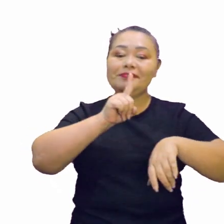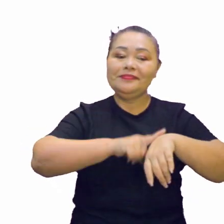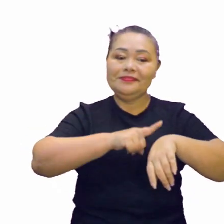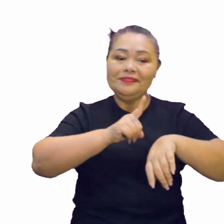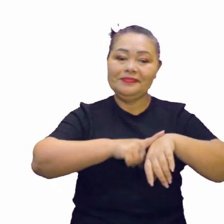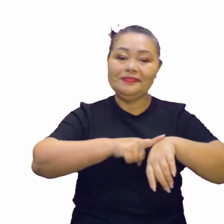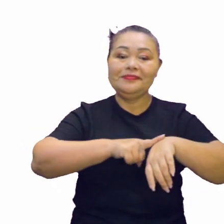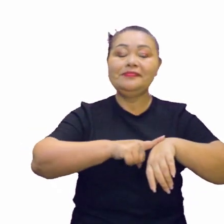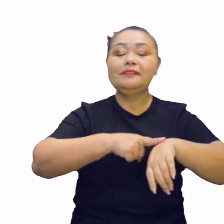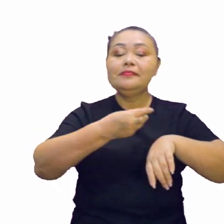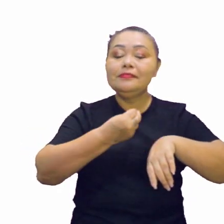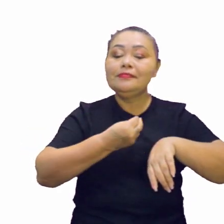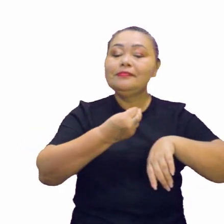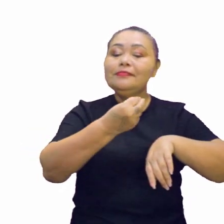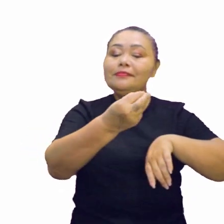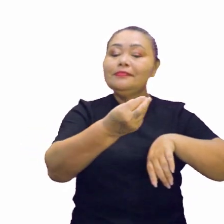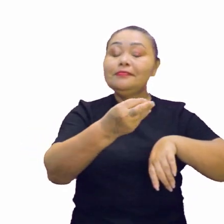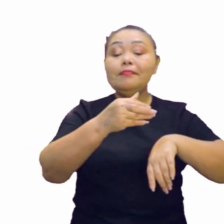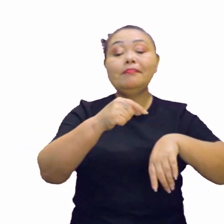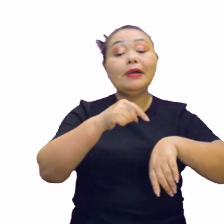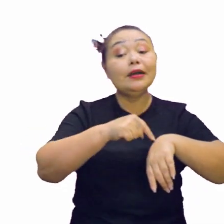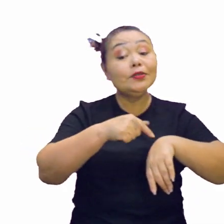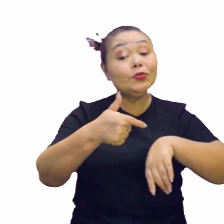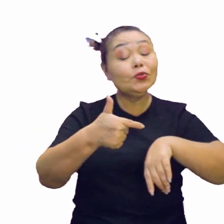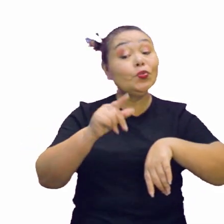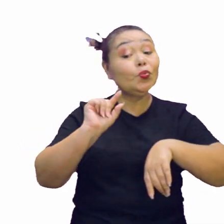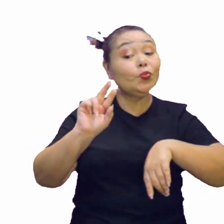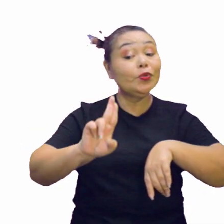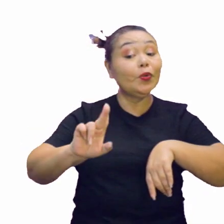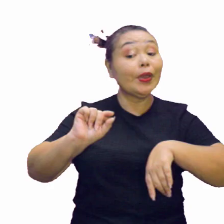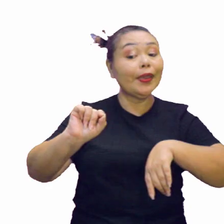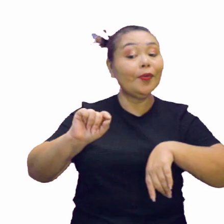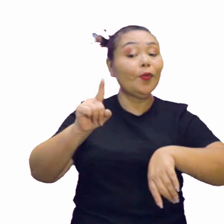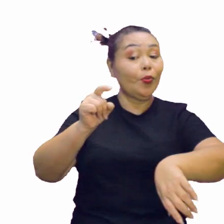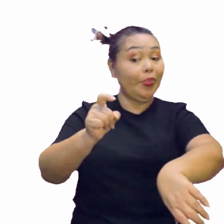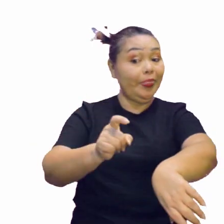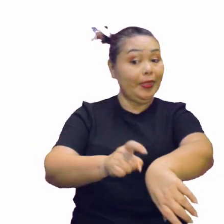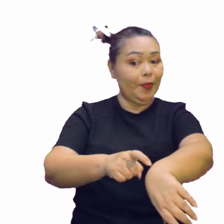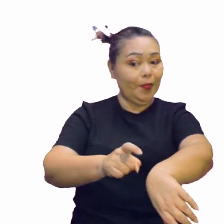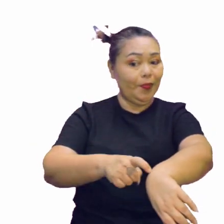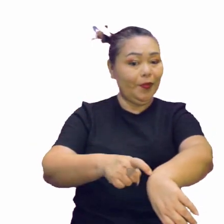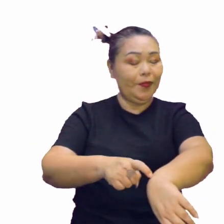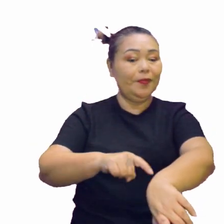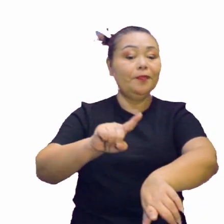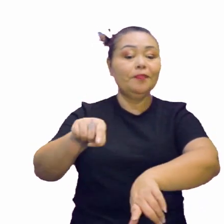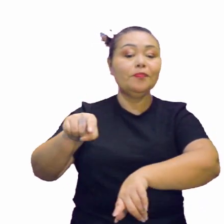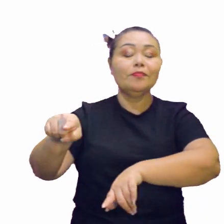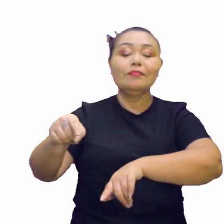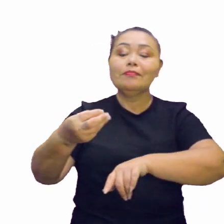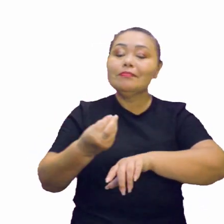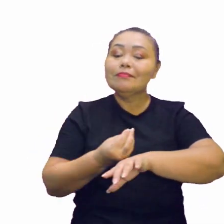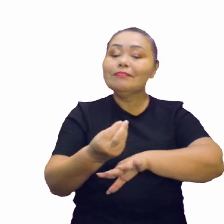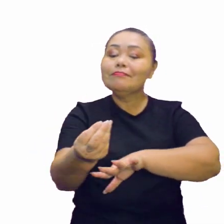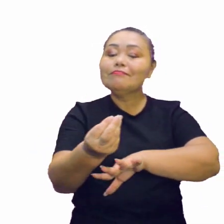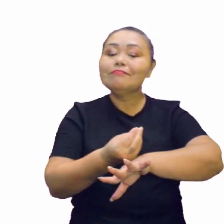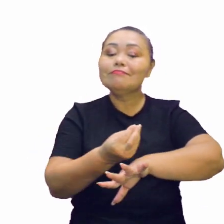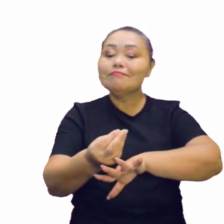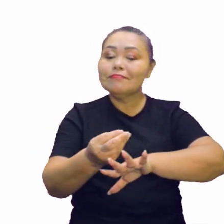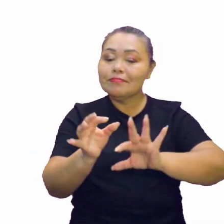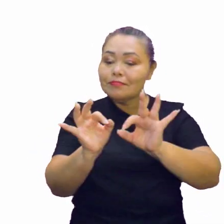distribuição a partir do tempo. Nas áreas espaciais, distribuições em